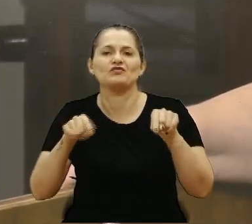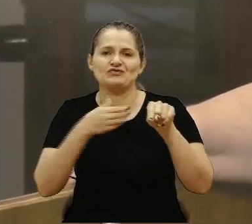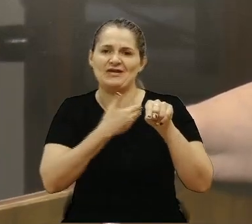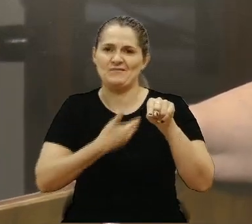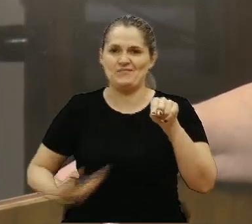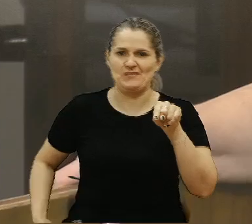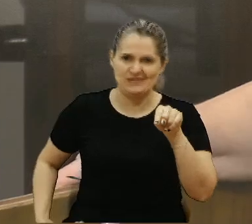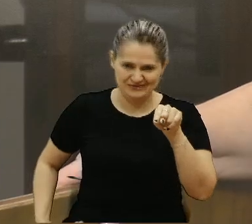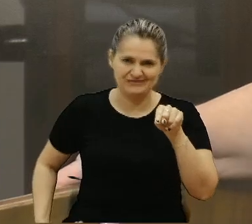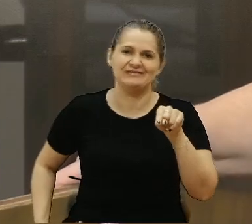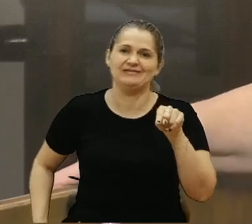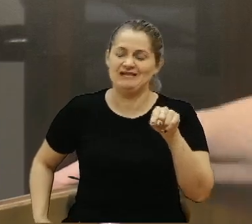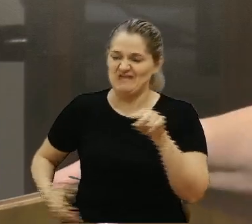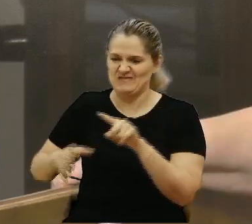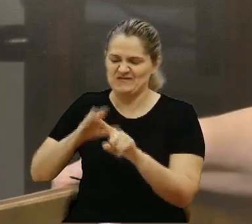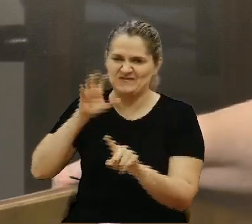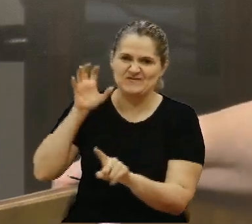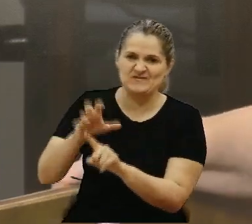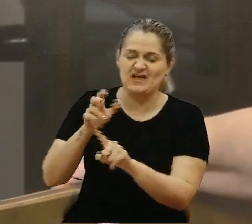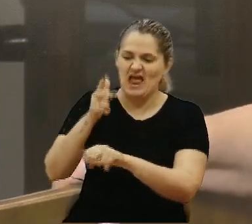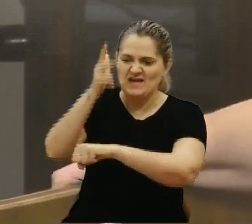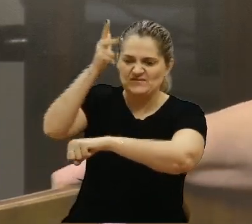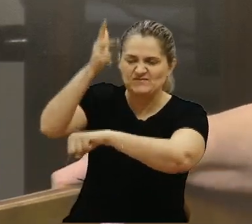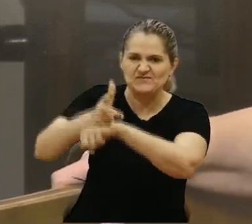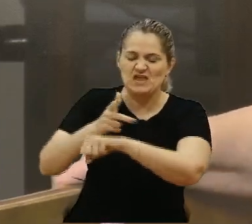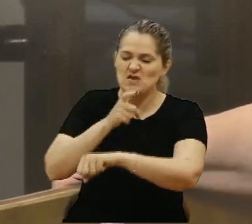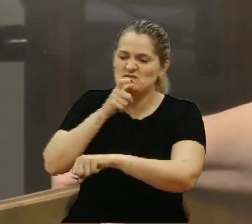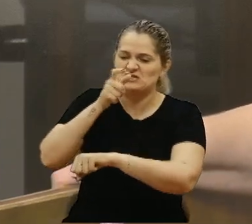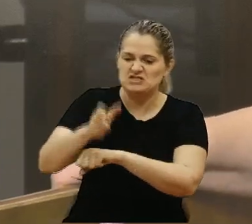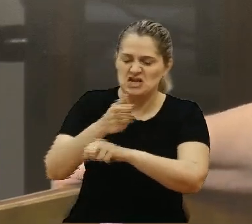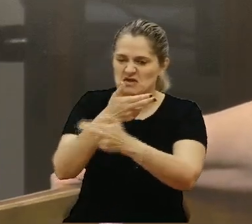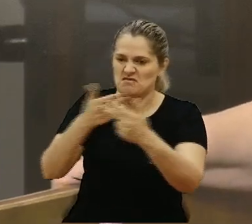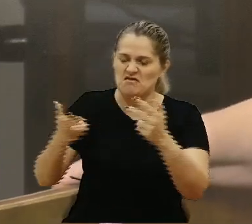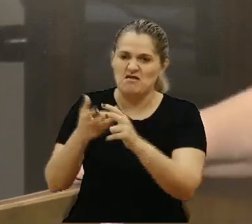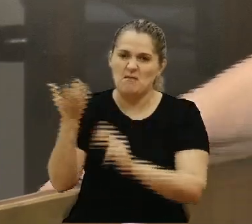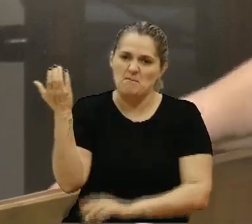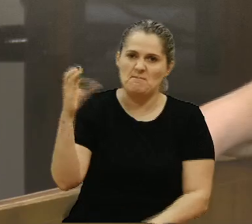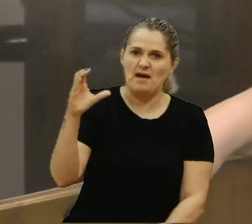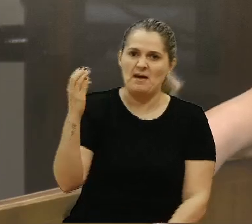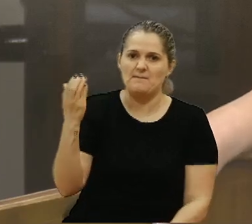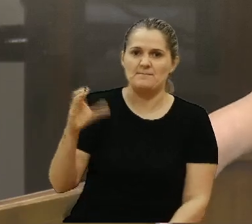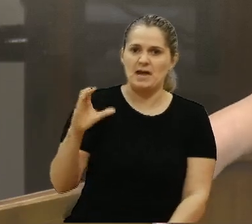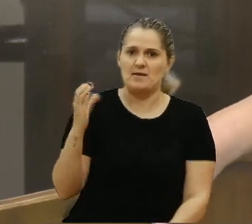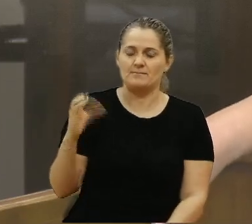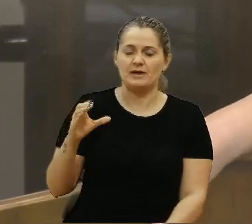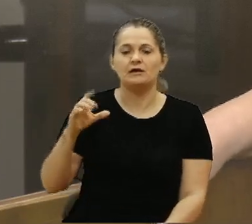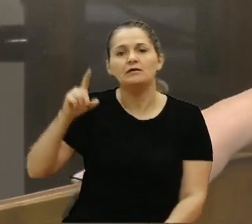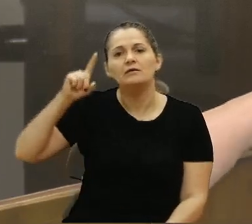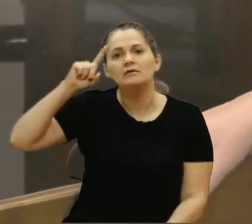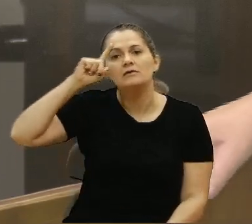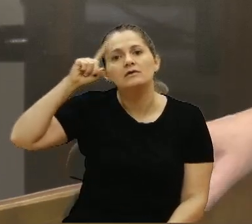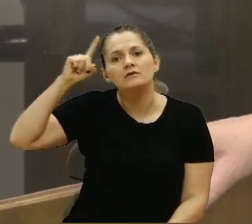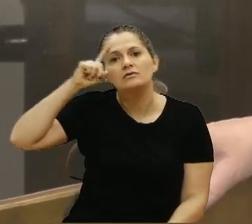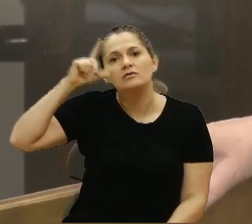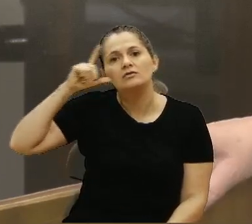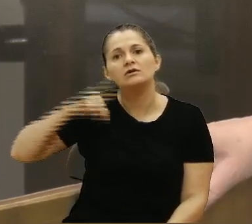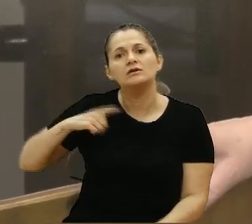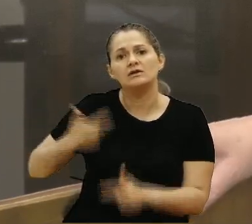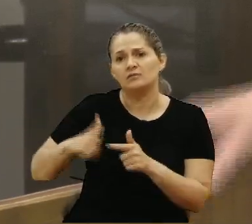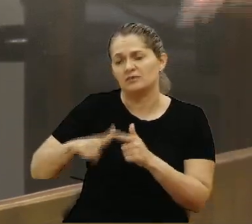Tá? Aí bota na rede, o funcionário xingaram, não sei o quê, ameaçam de morte. Todo dia tem uma crise